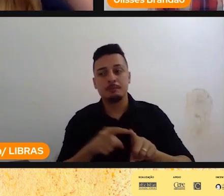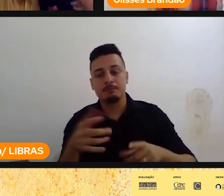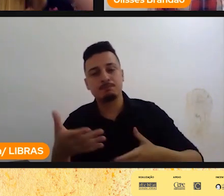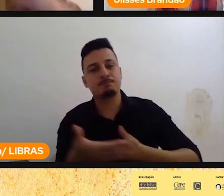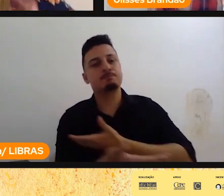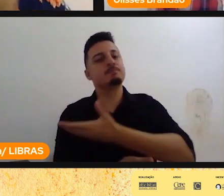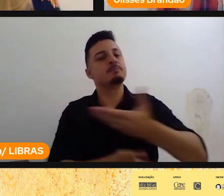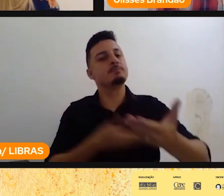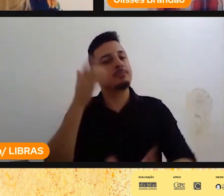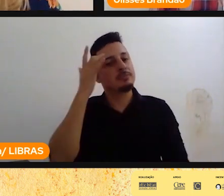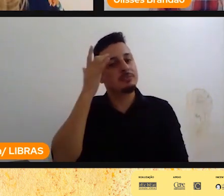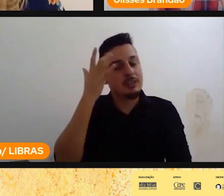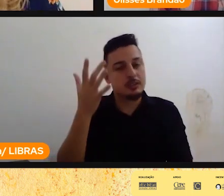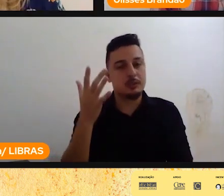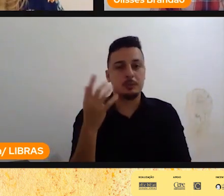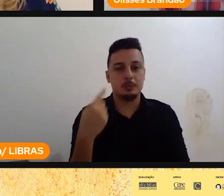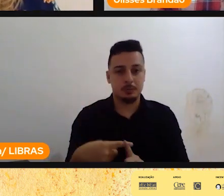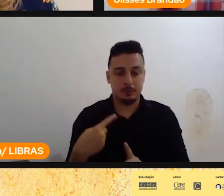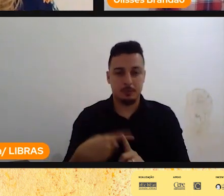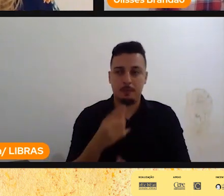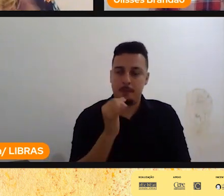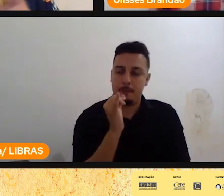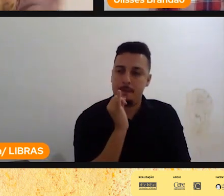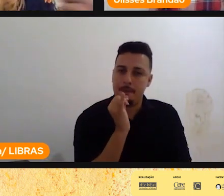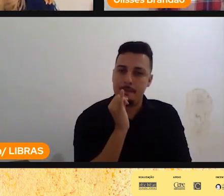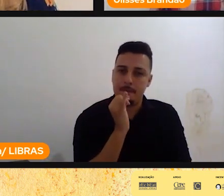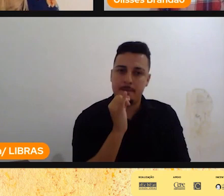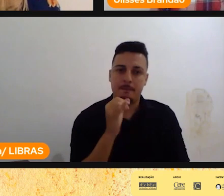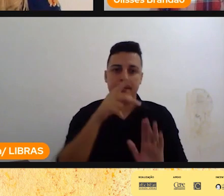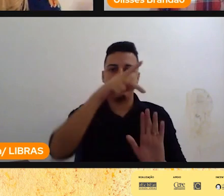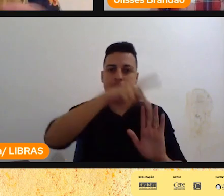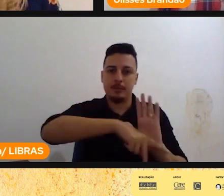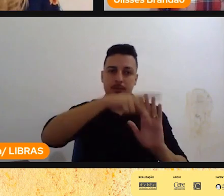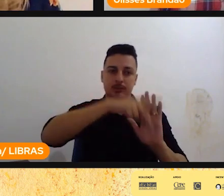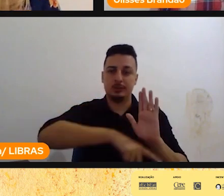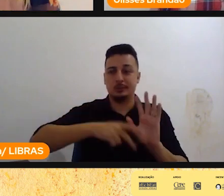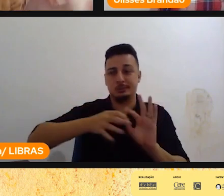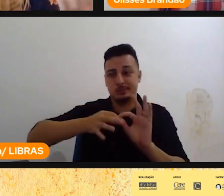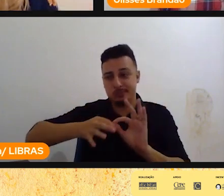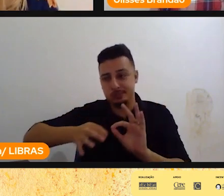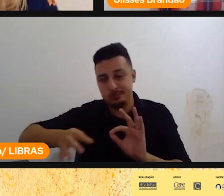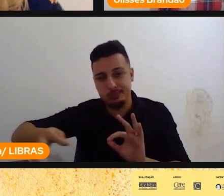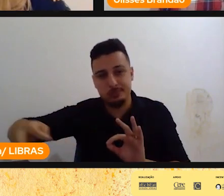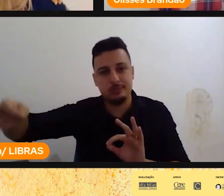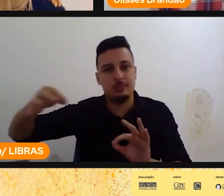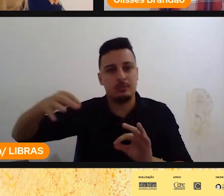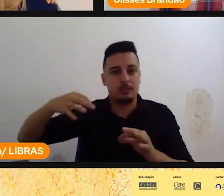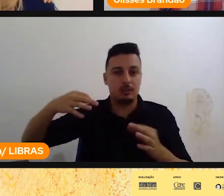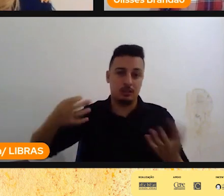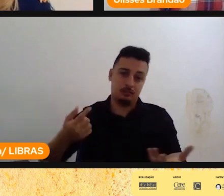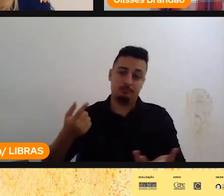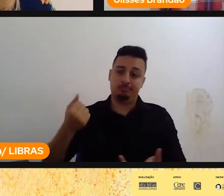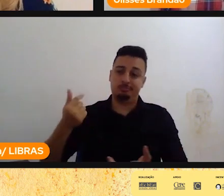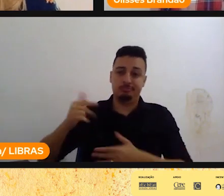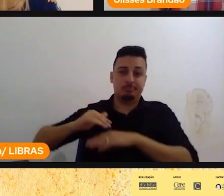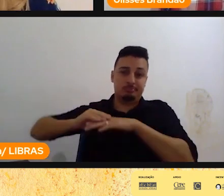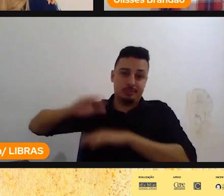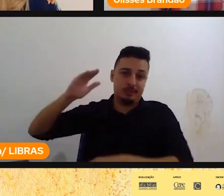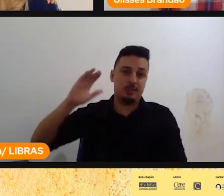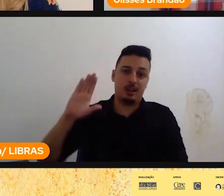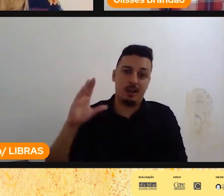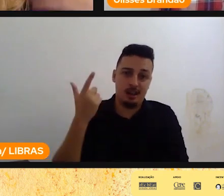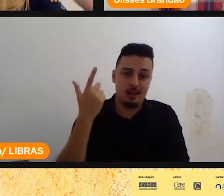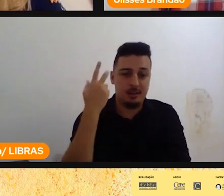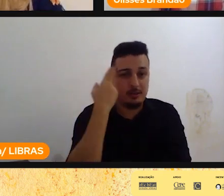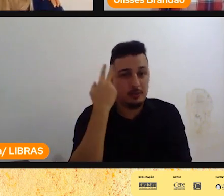assim, porque por ser projetos de longa duração, são projetos de orçamentos maiores, naturalmente, né? Porque